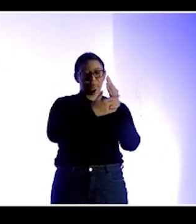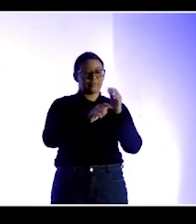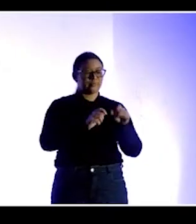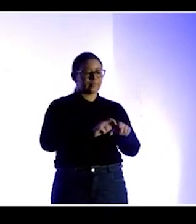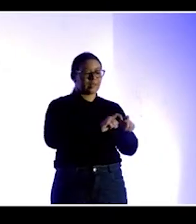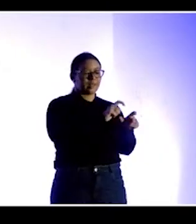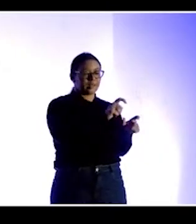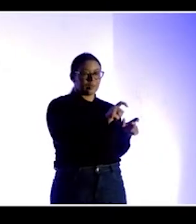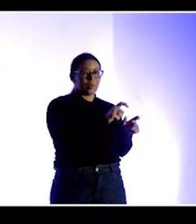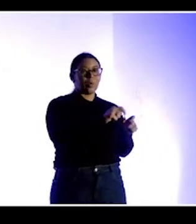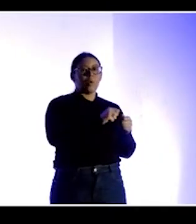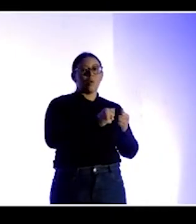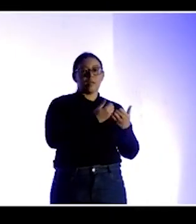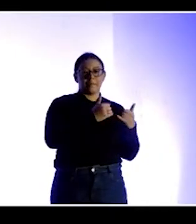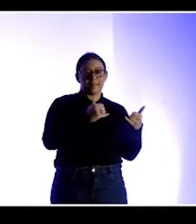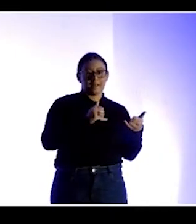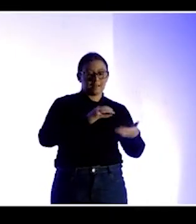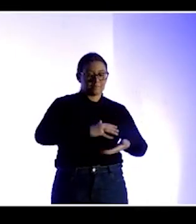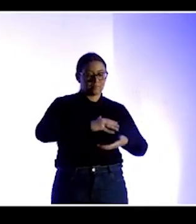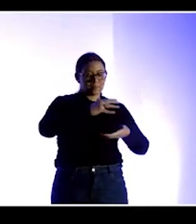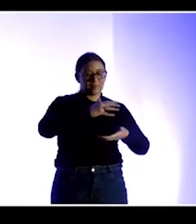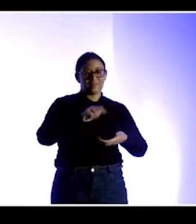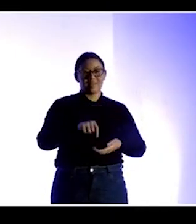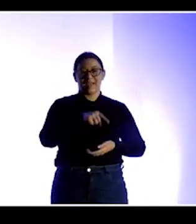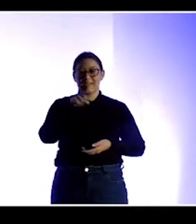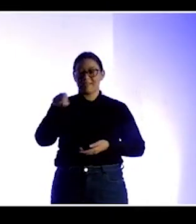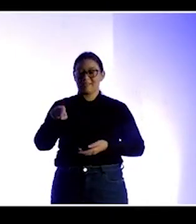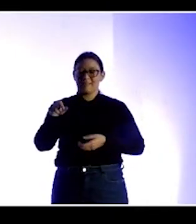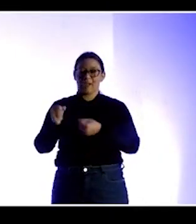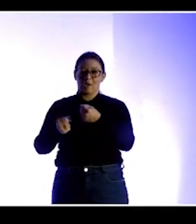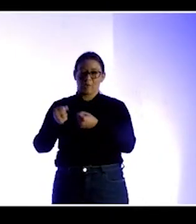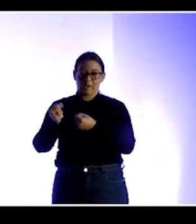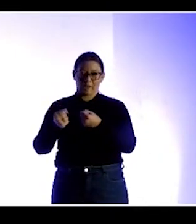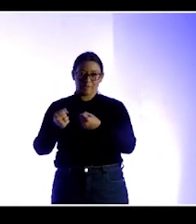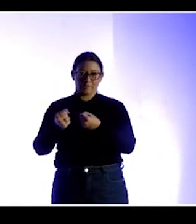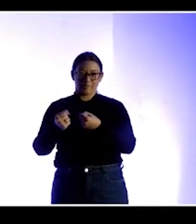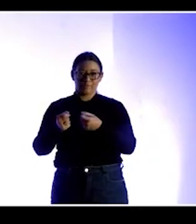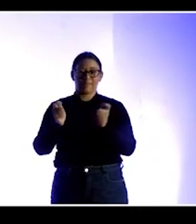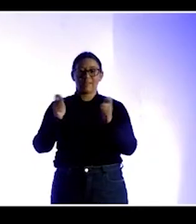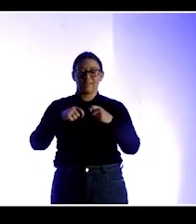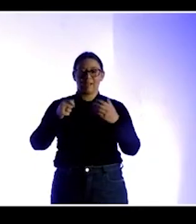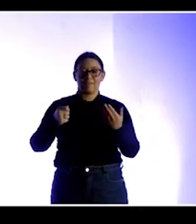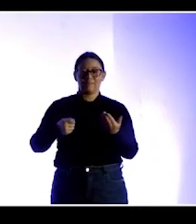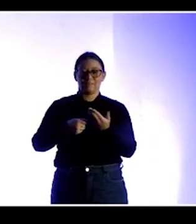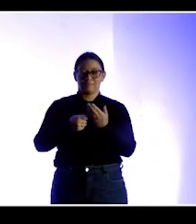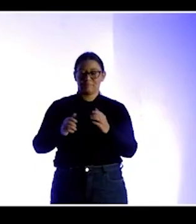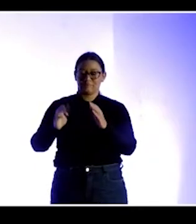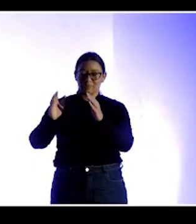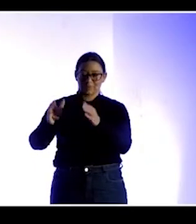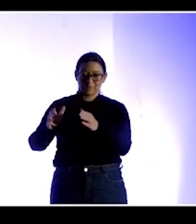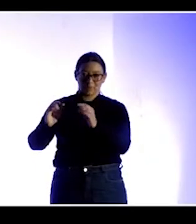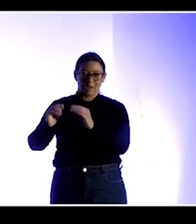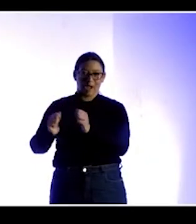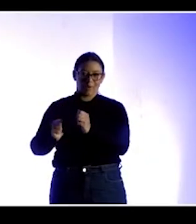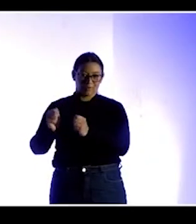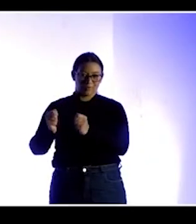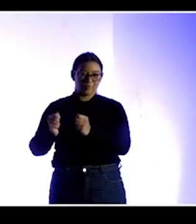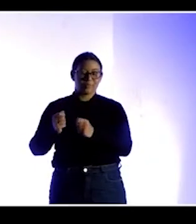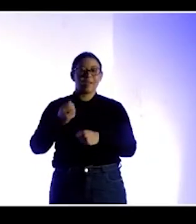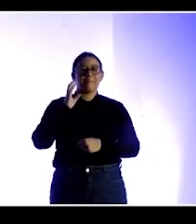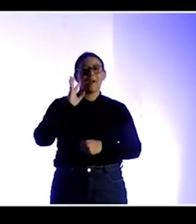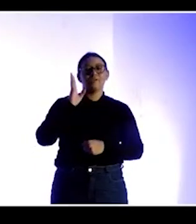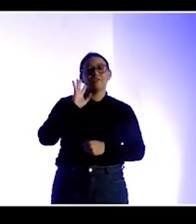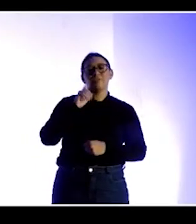as baterias e aqui está o carro para ser carregado. Imagina agora que você tem um carro elétrico, mas você quer fazer uma viagem com esse